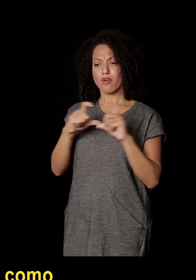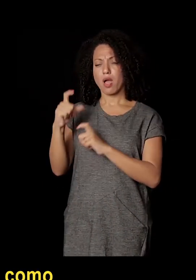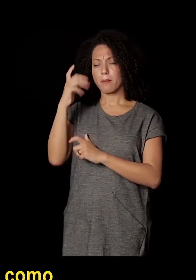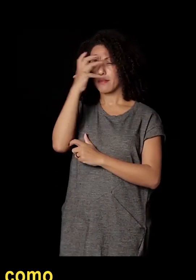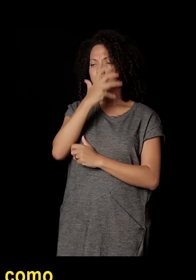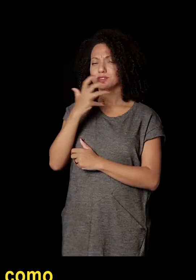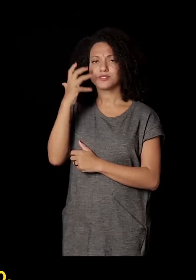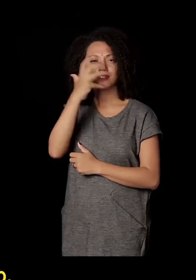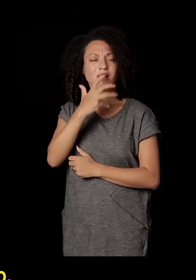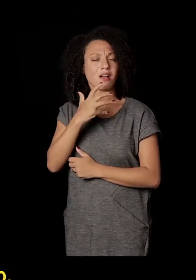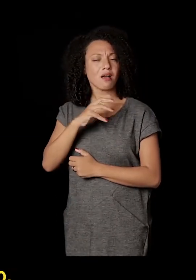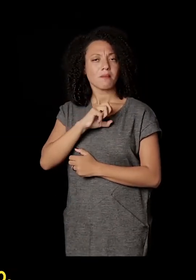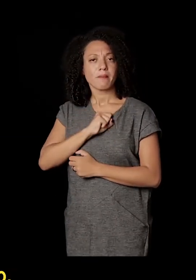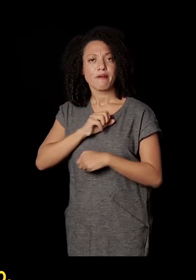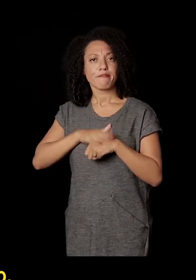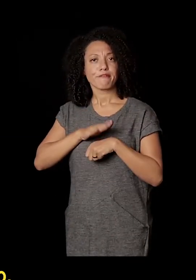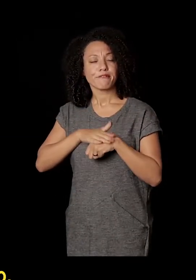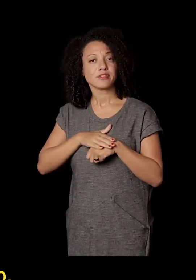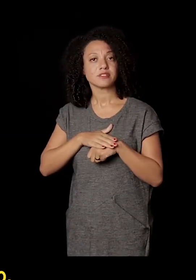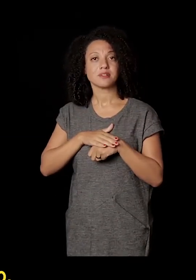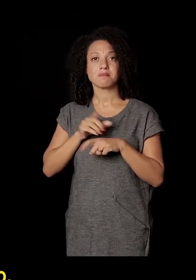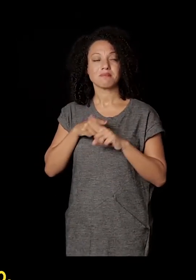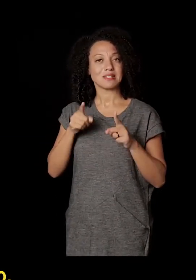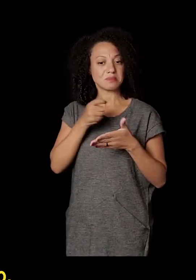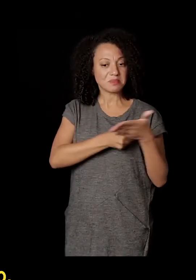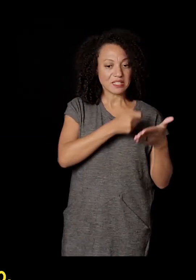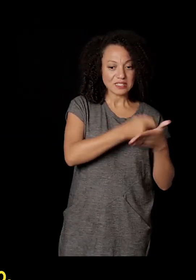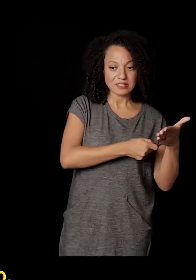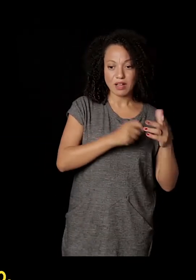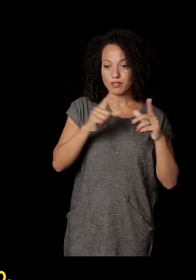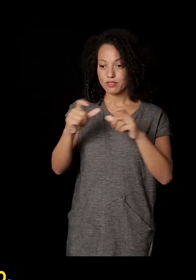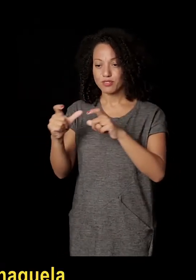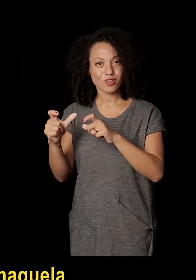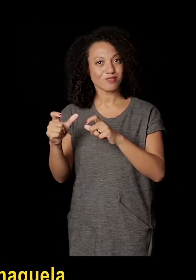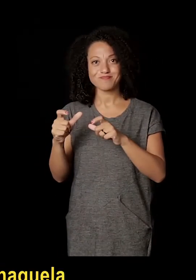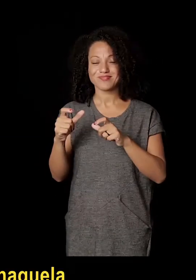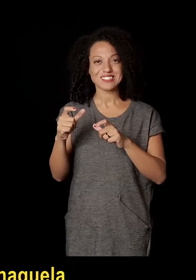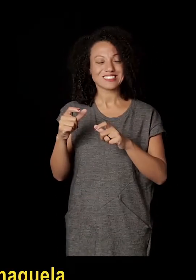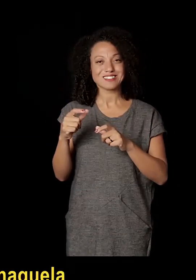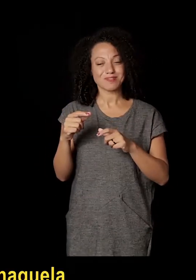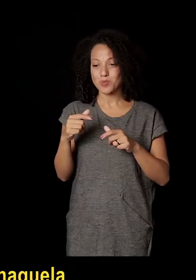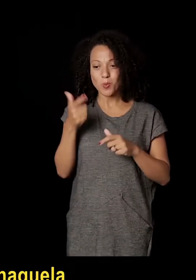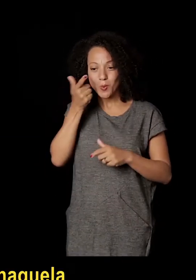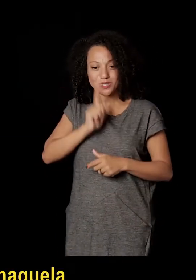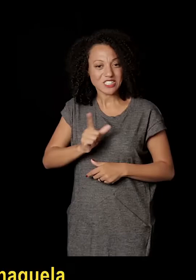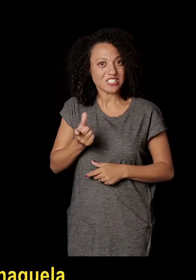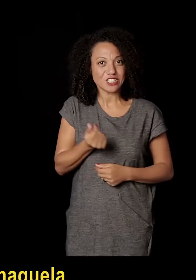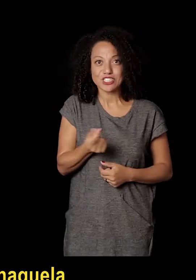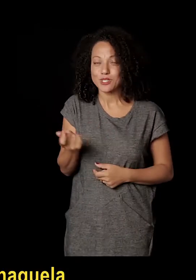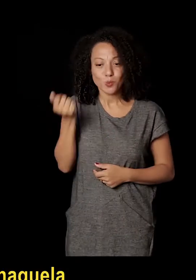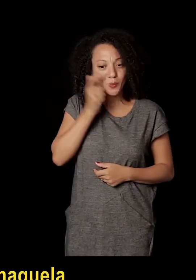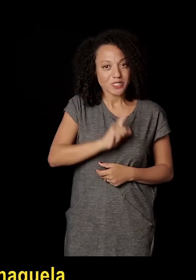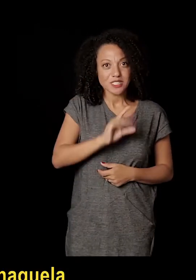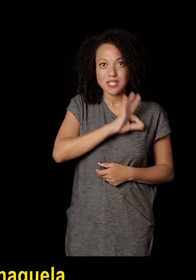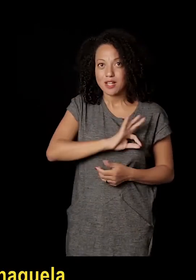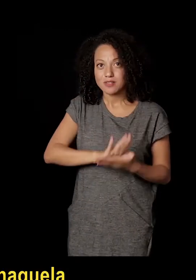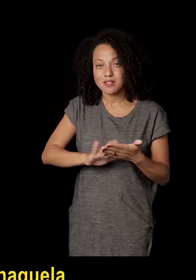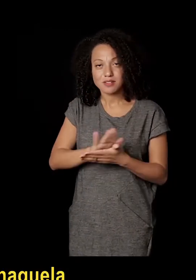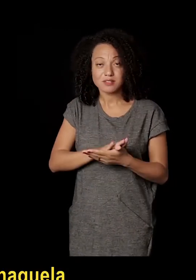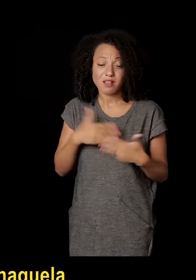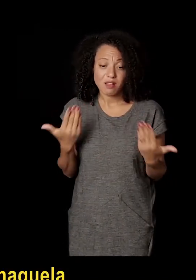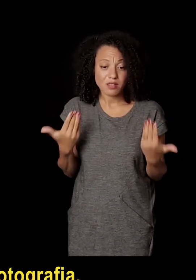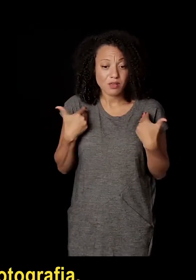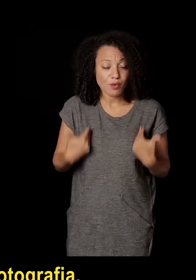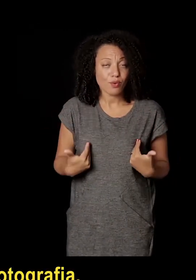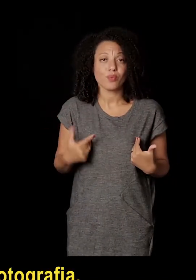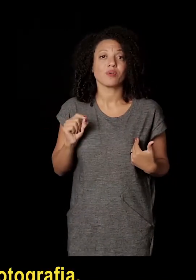um militante apaixonado, e como não dava certo militar nem fazer fotografia para mim naquela época, não conseguia ganhar dinheiro, só